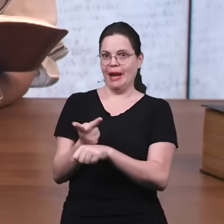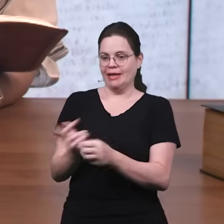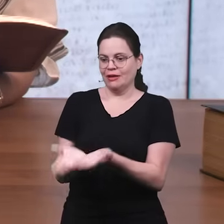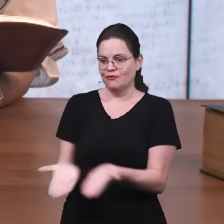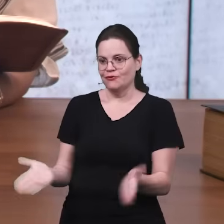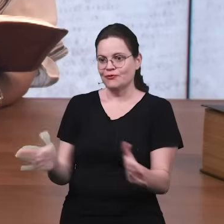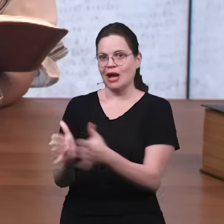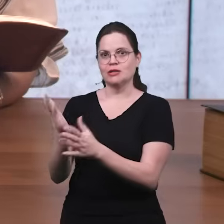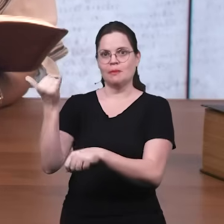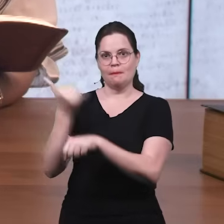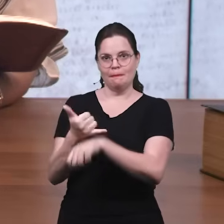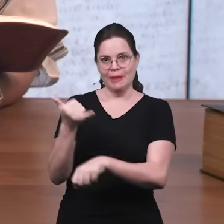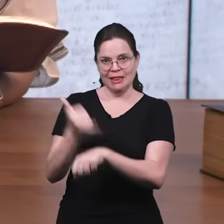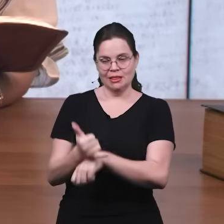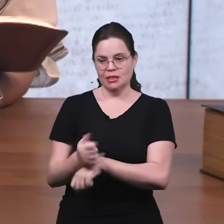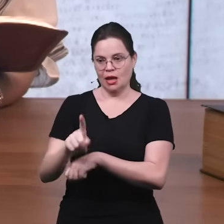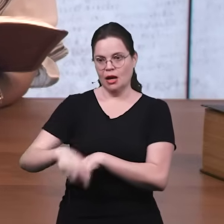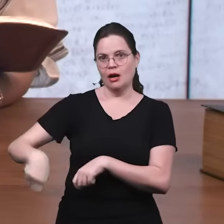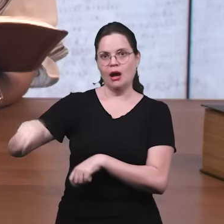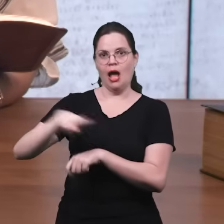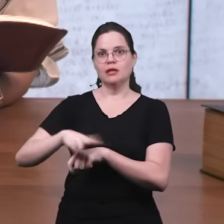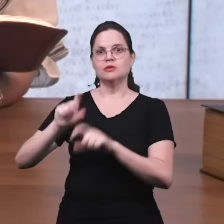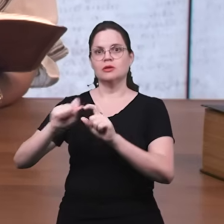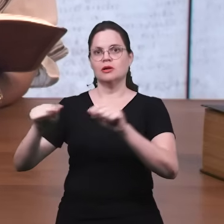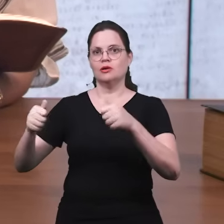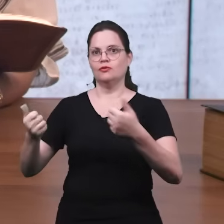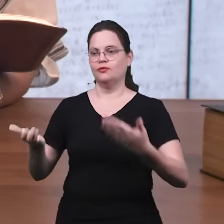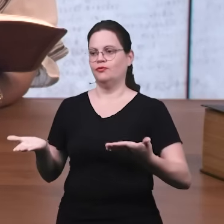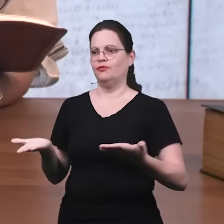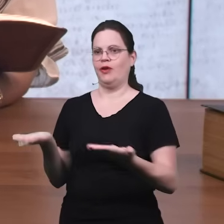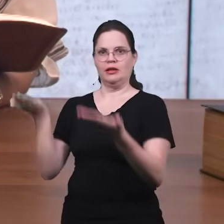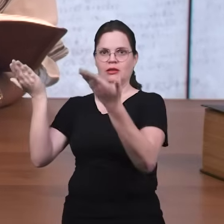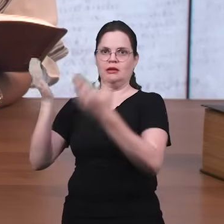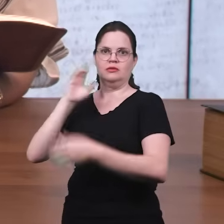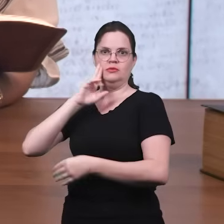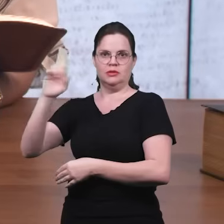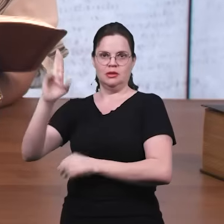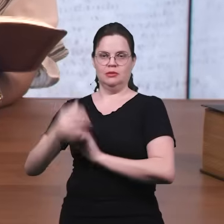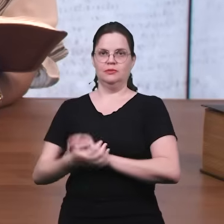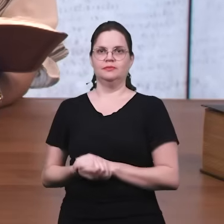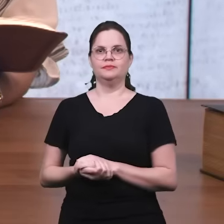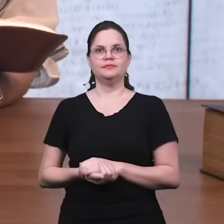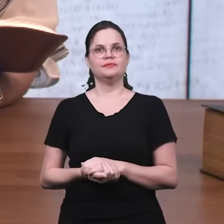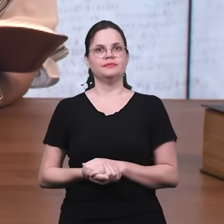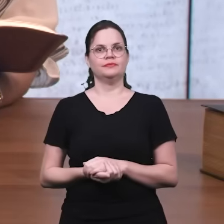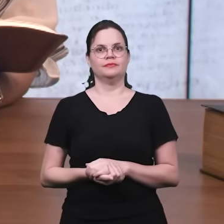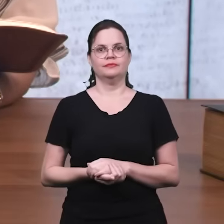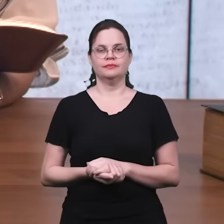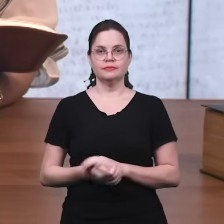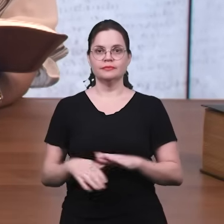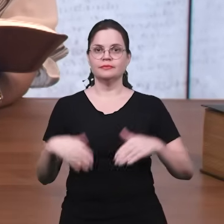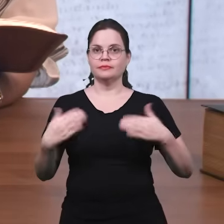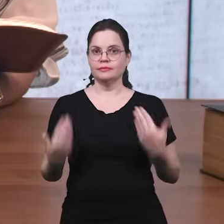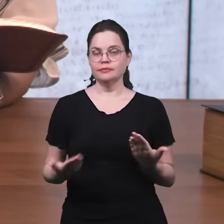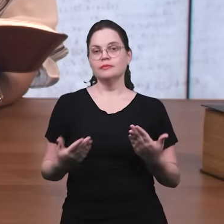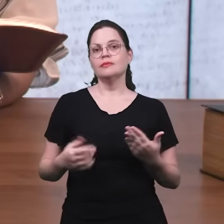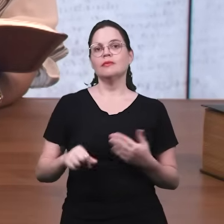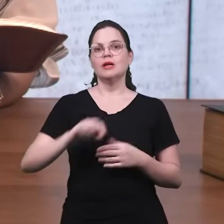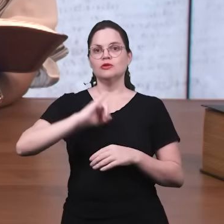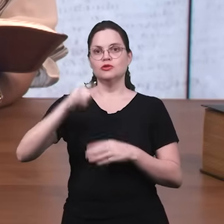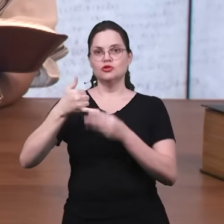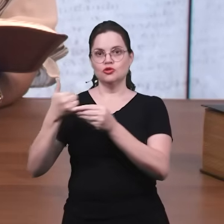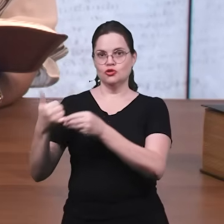de metal e de ferro deram para o tesouro da casa do Senhor. Assim deu